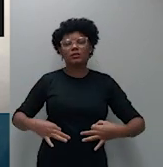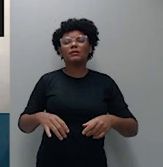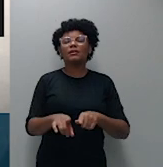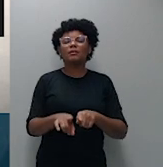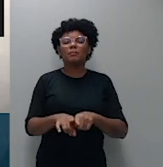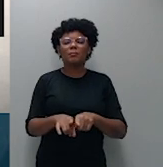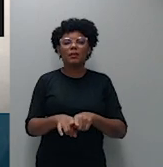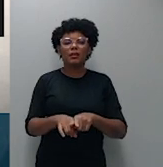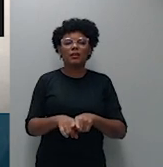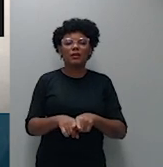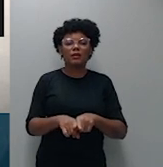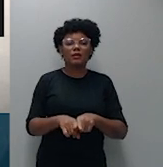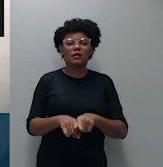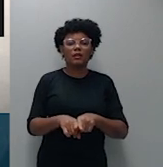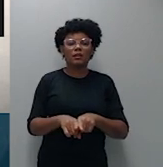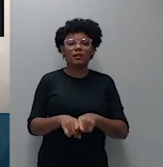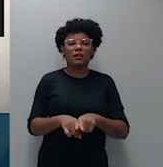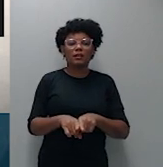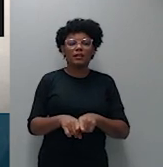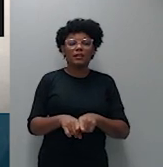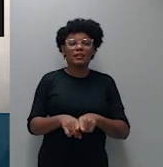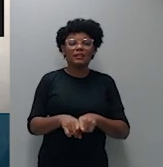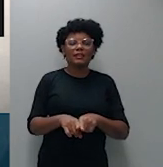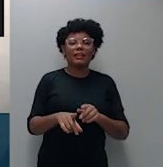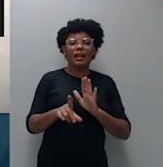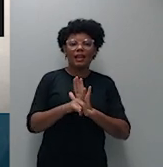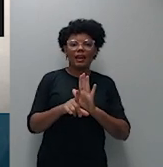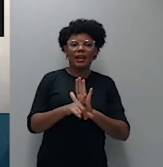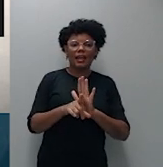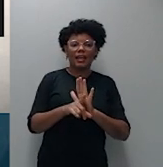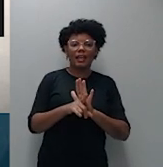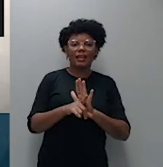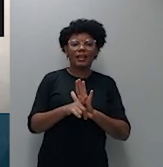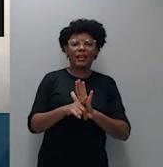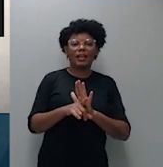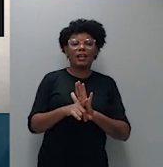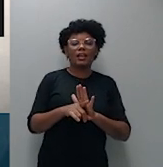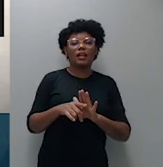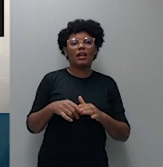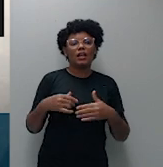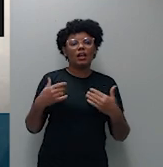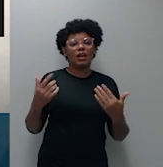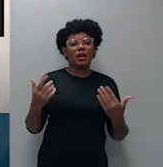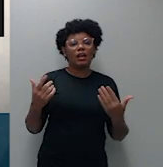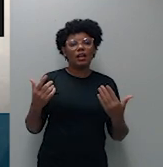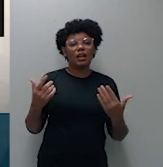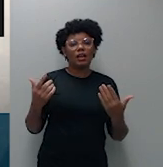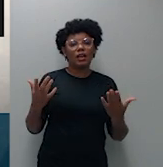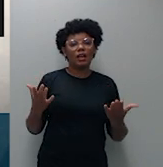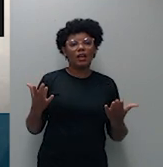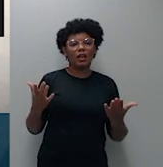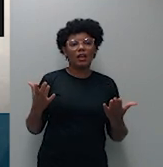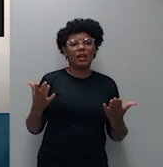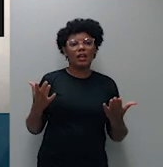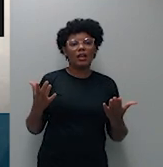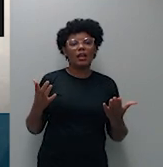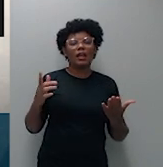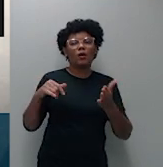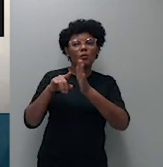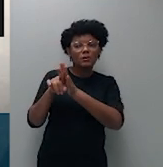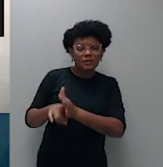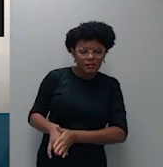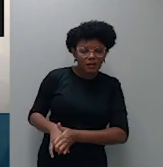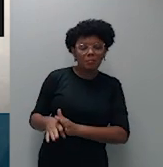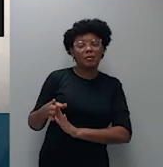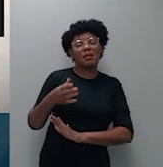da legislação de Regência o menor o caso é H exame muito